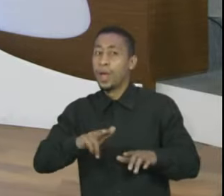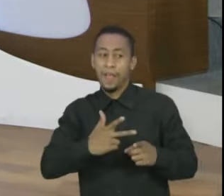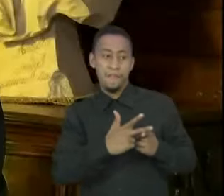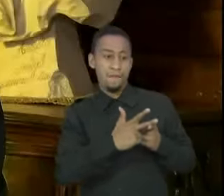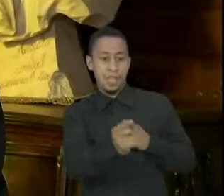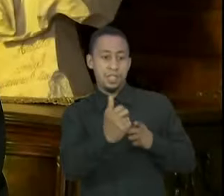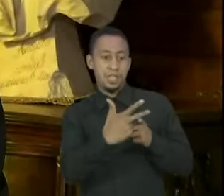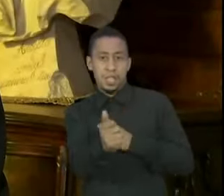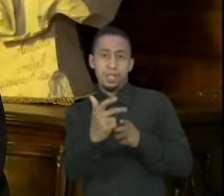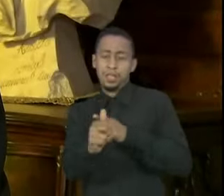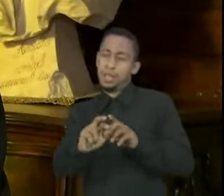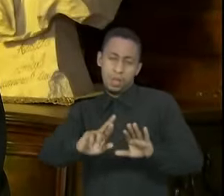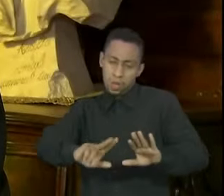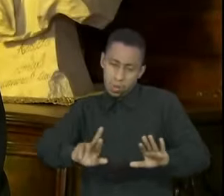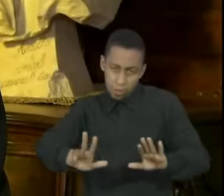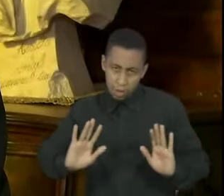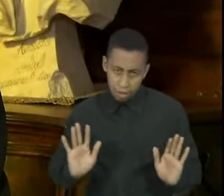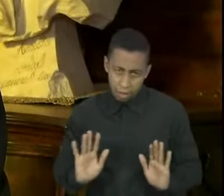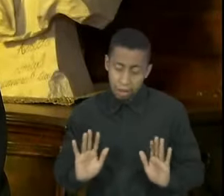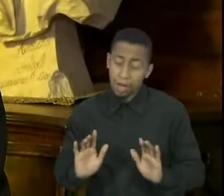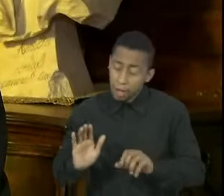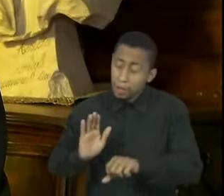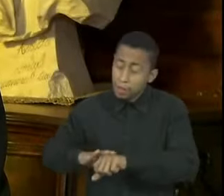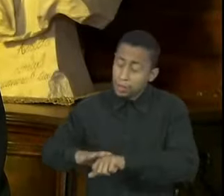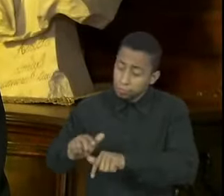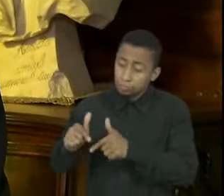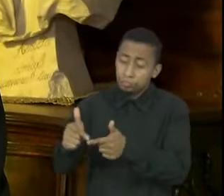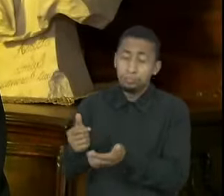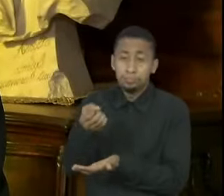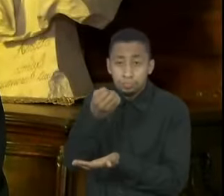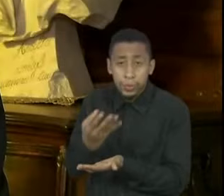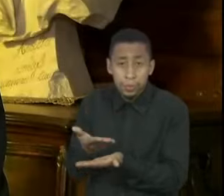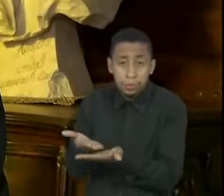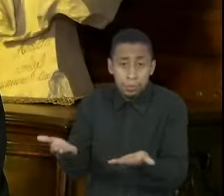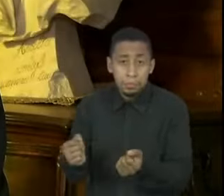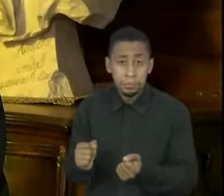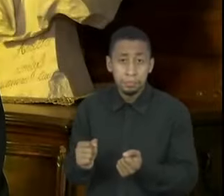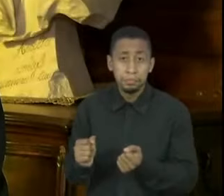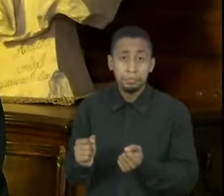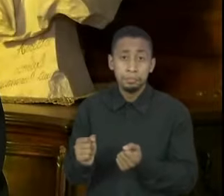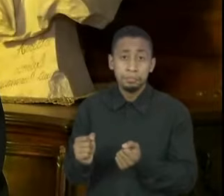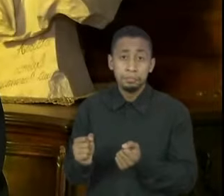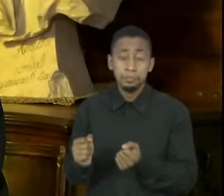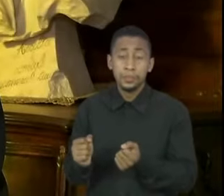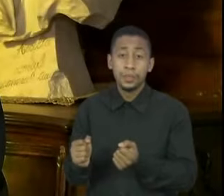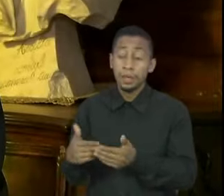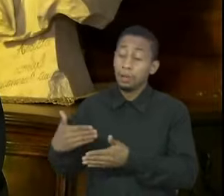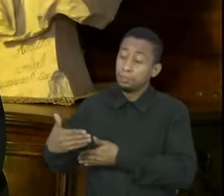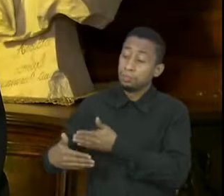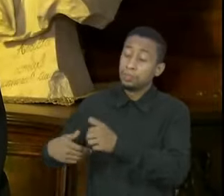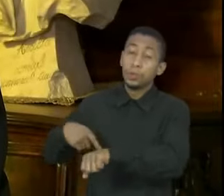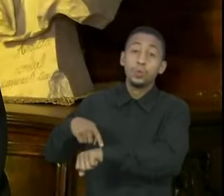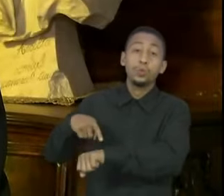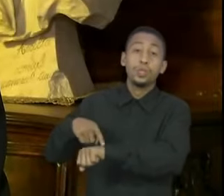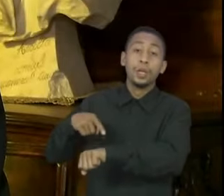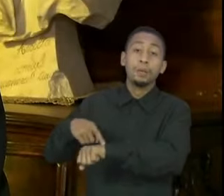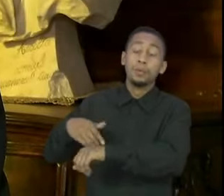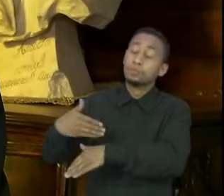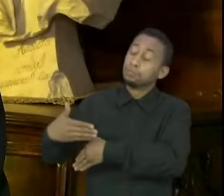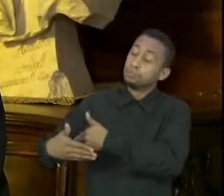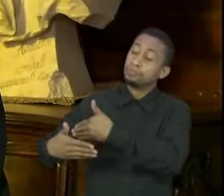boas G1 e que por isso mesmo ao longo do tempo